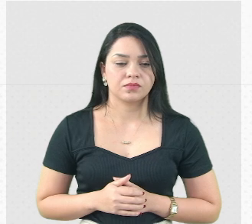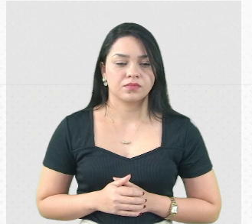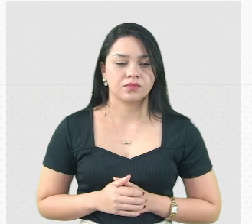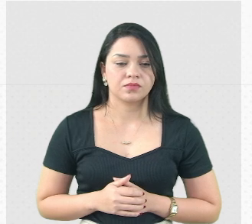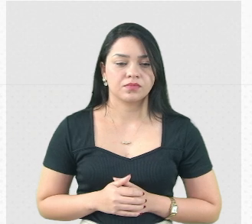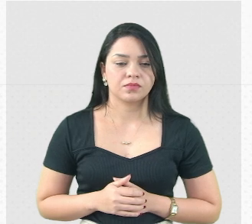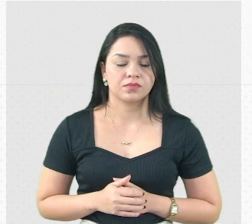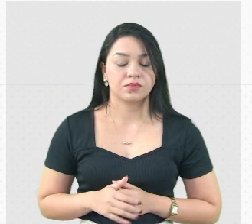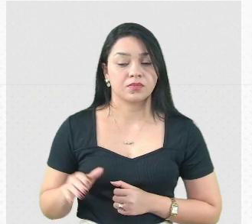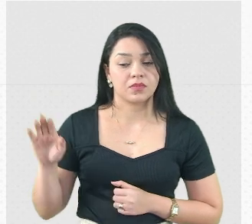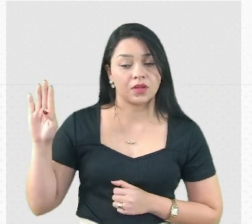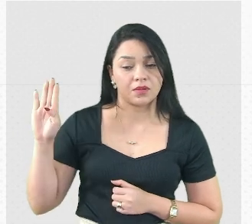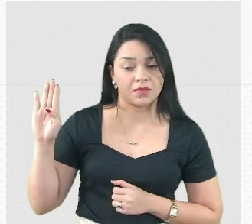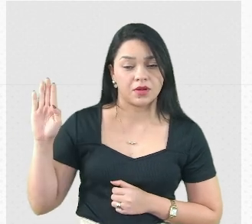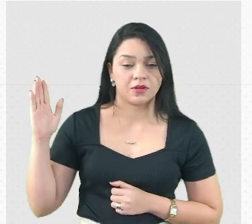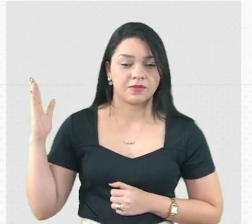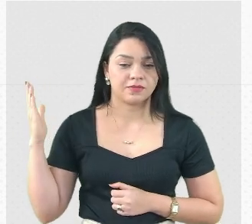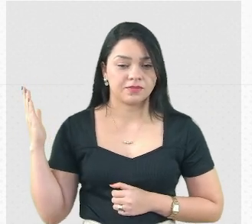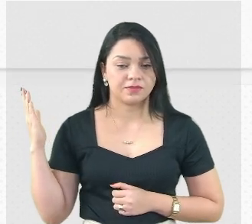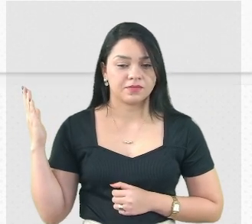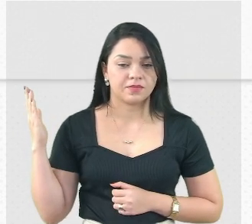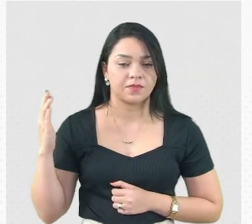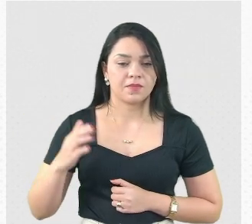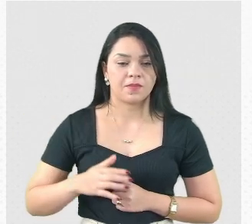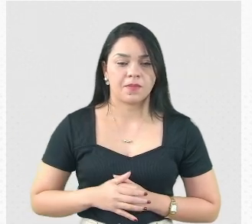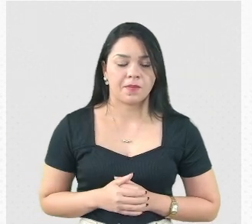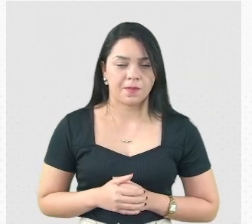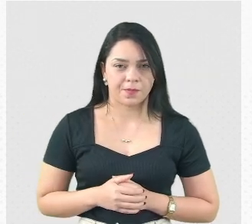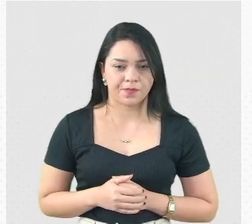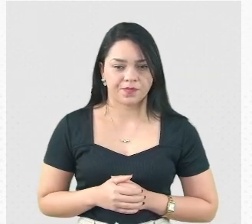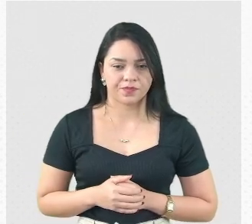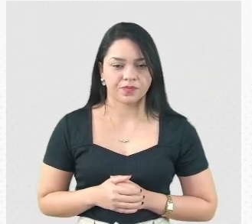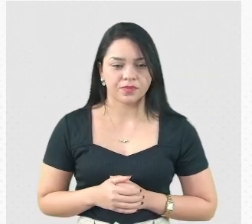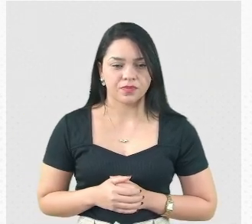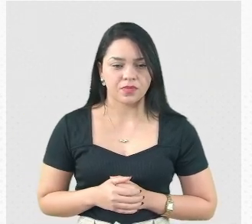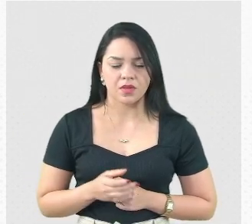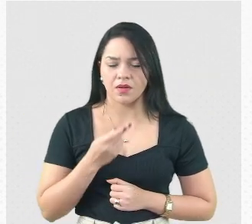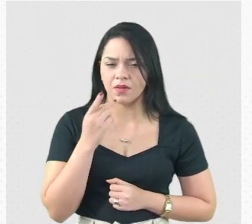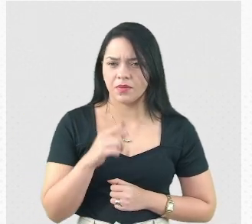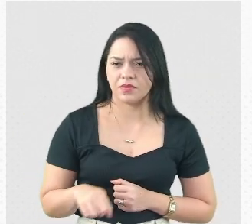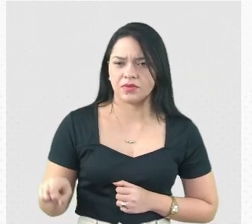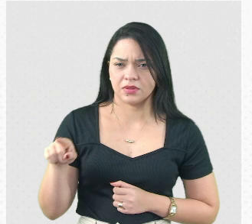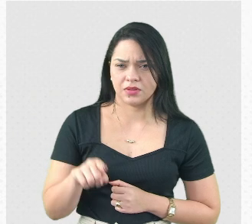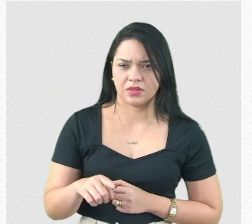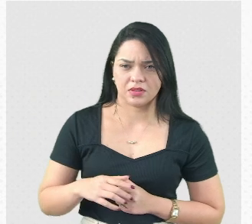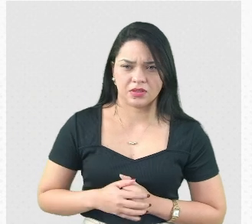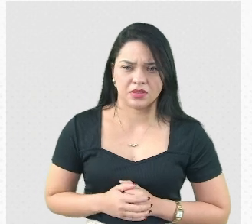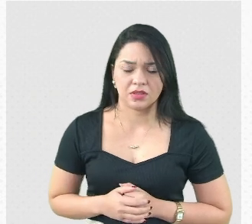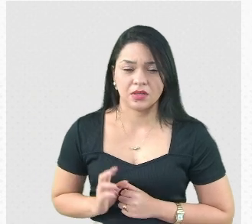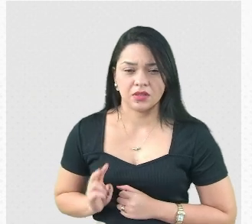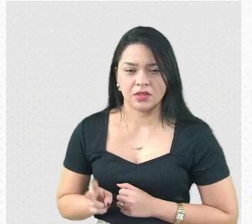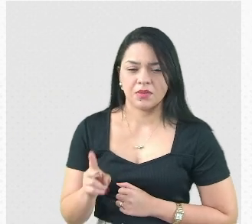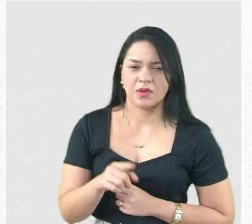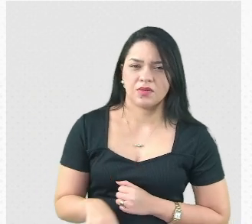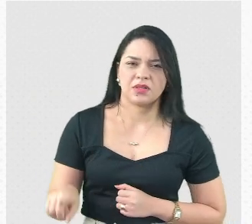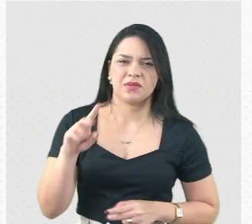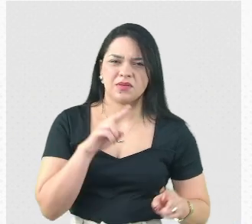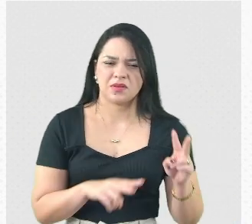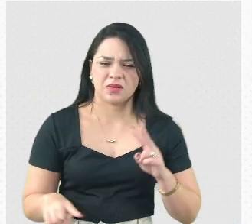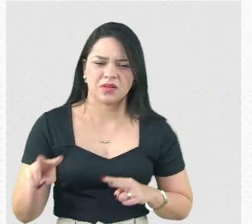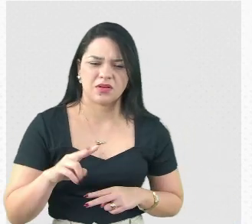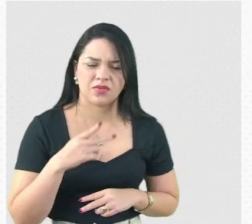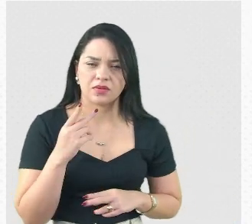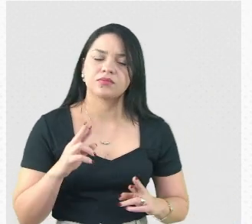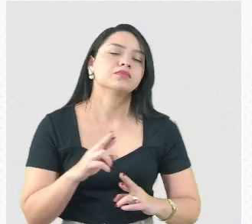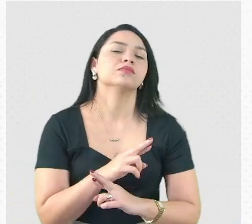deixa aqui de ladinho, atingir padrões de beleza. Deixa eu falar uma coisa para vocês. Sempre que vocês visualizarem qualquer questão que